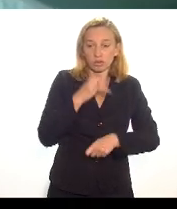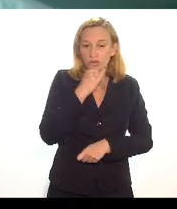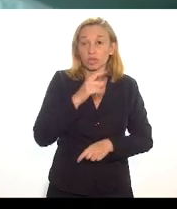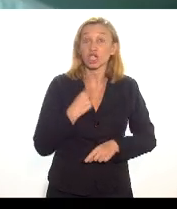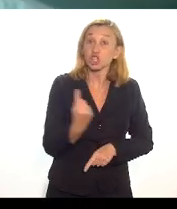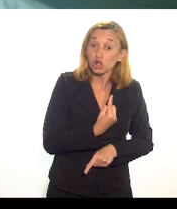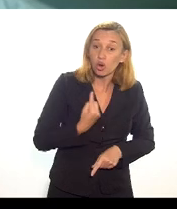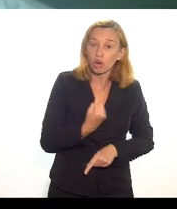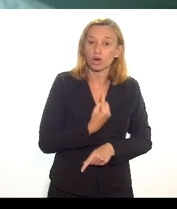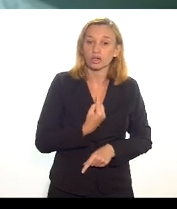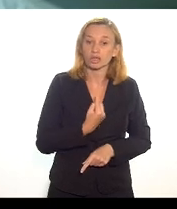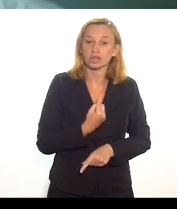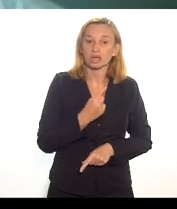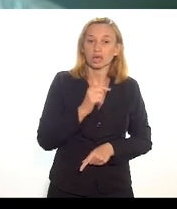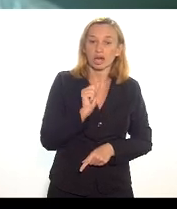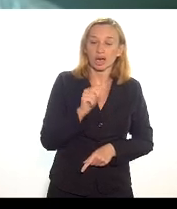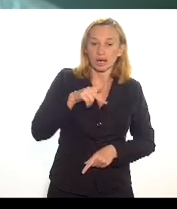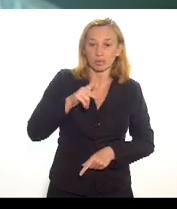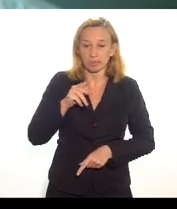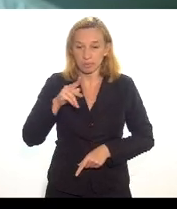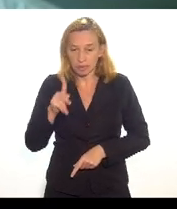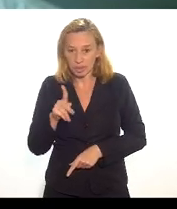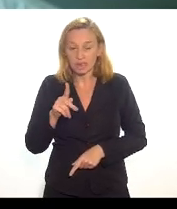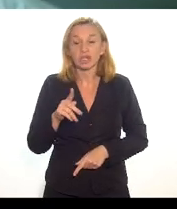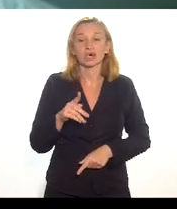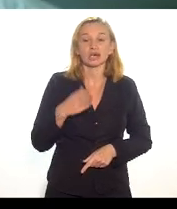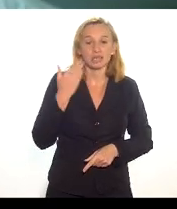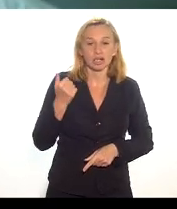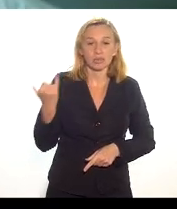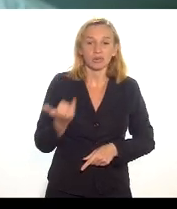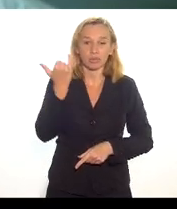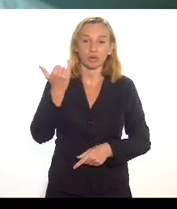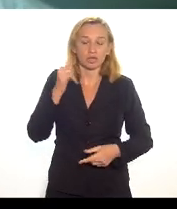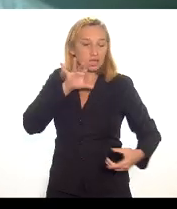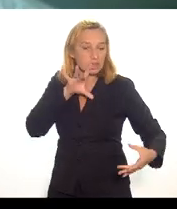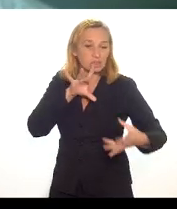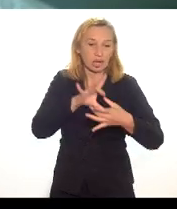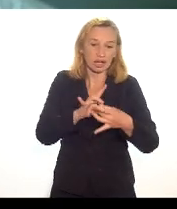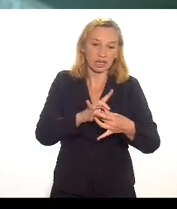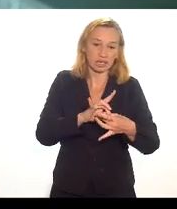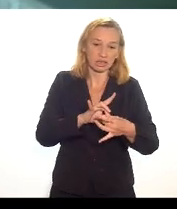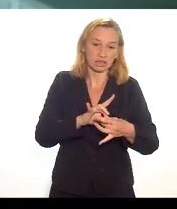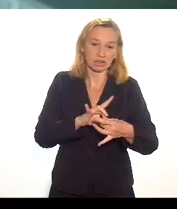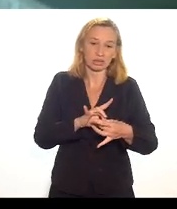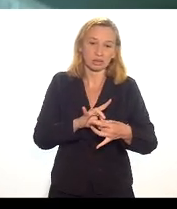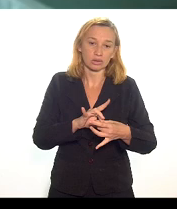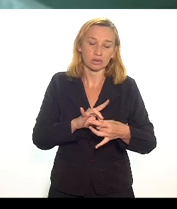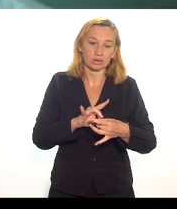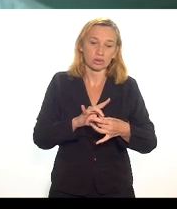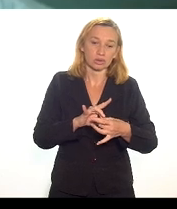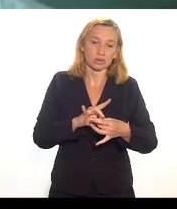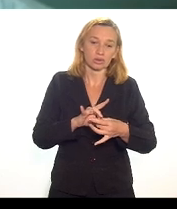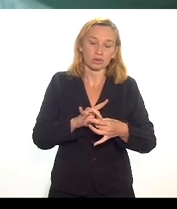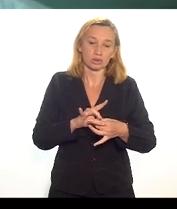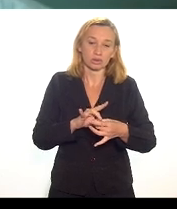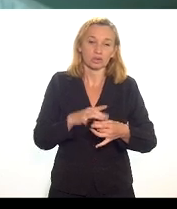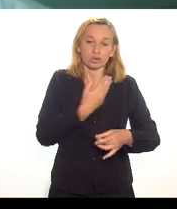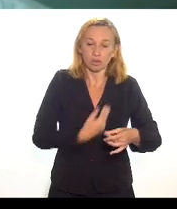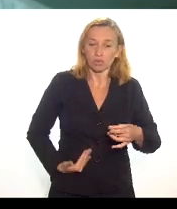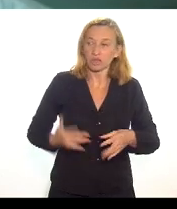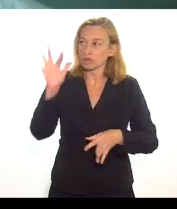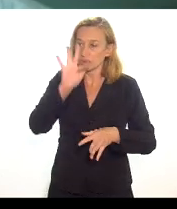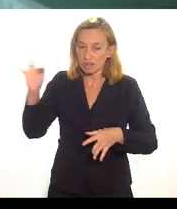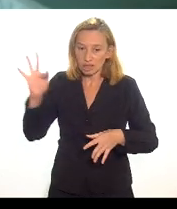nós, né, do IBP, ressaltamos a importância da cooperação, né, do órgão regulador federal, dos poderes